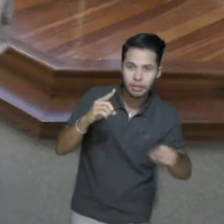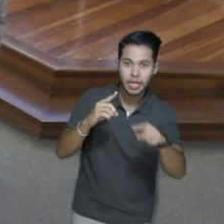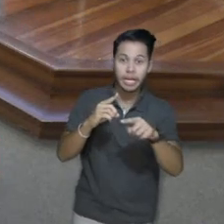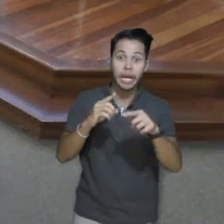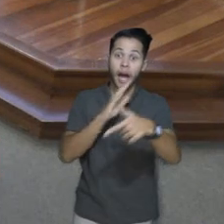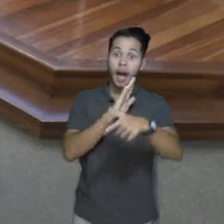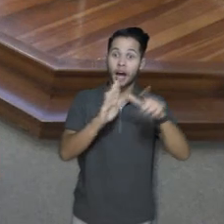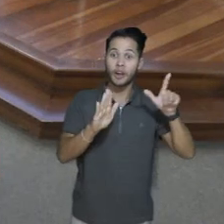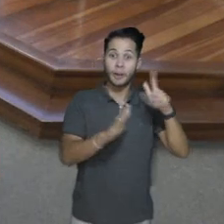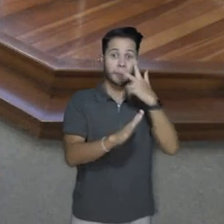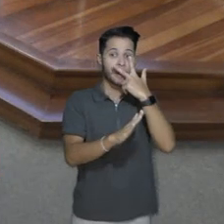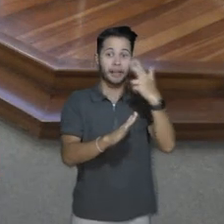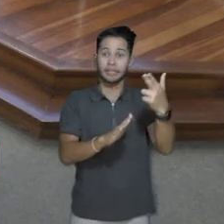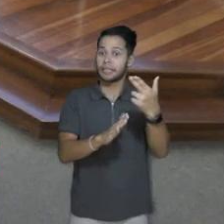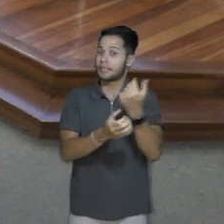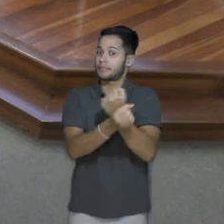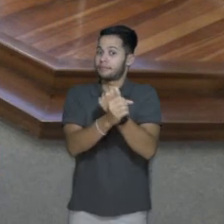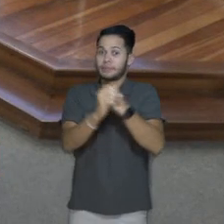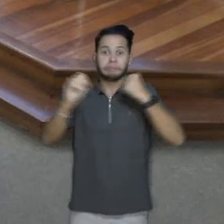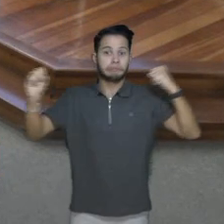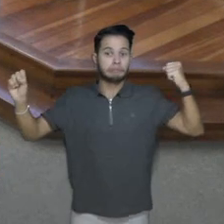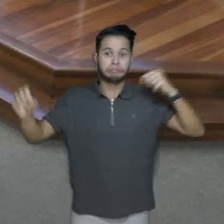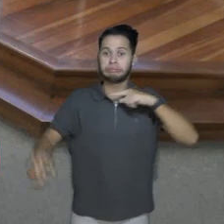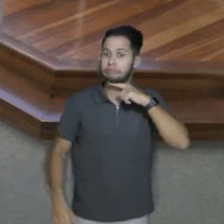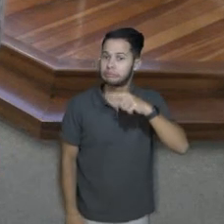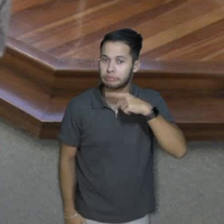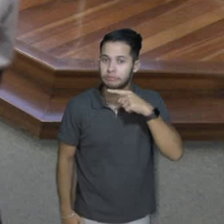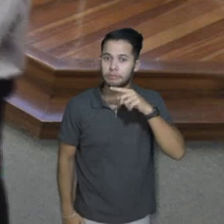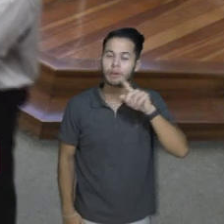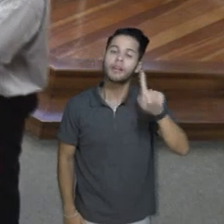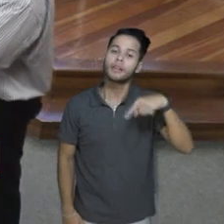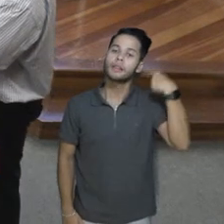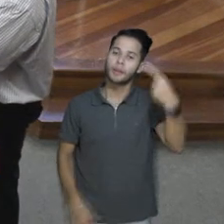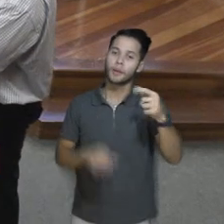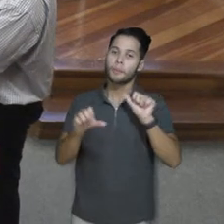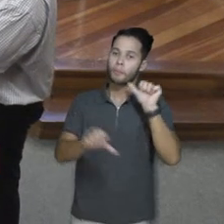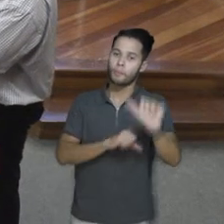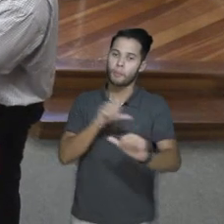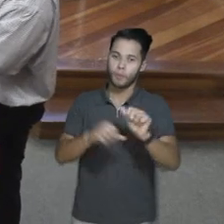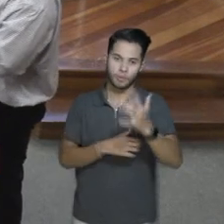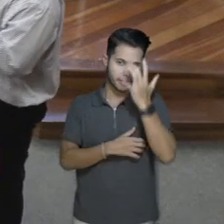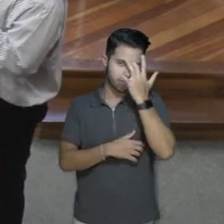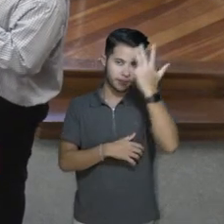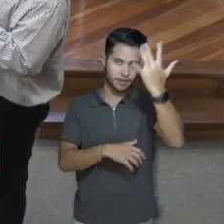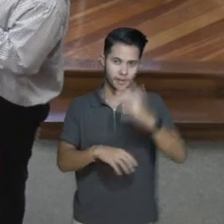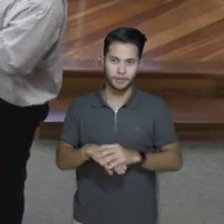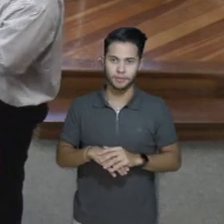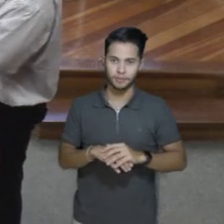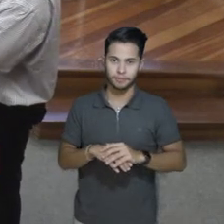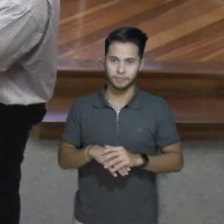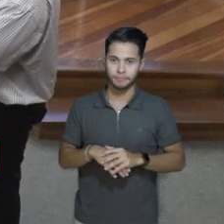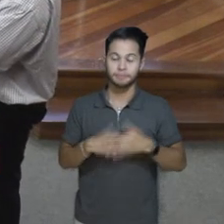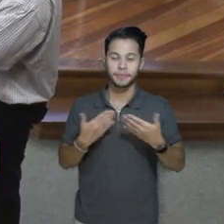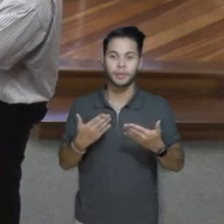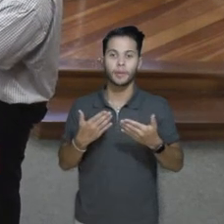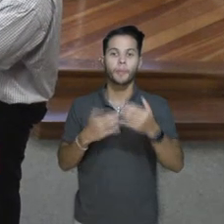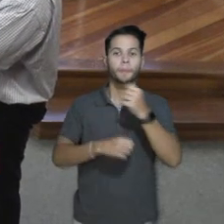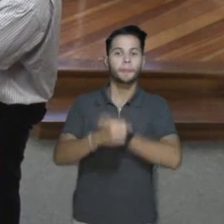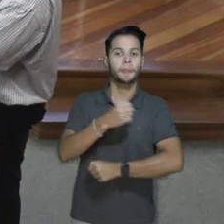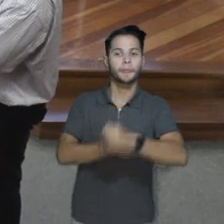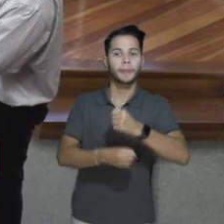movimento e a história demonstra isso assim a a Suécia o fez em